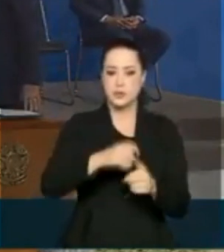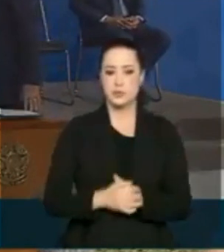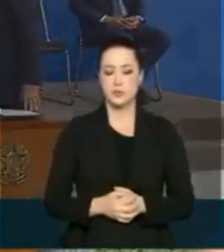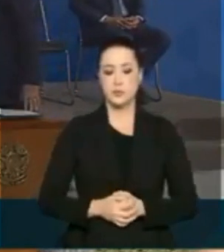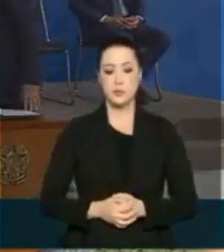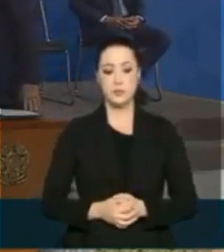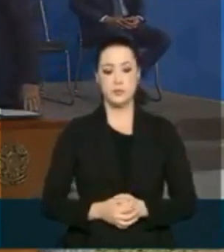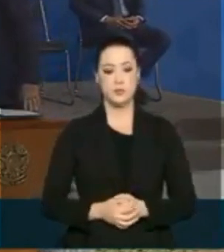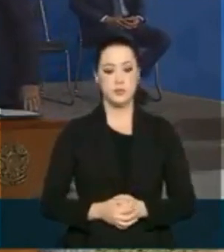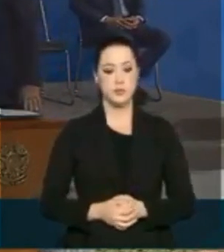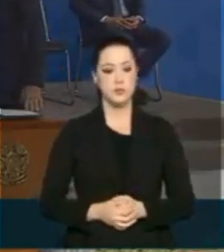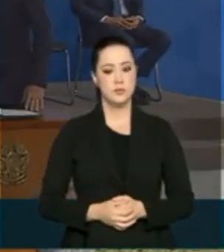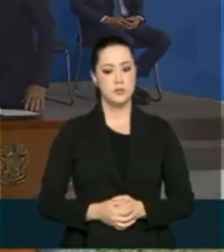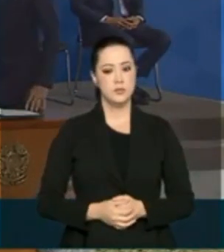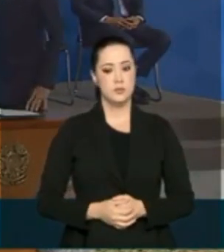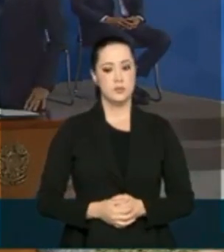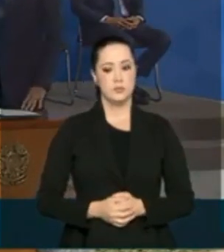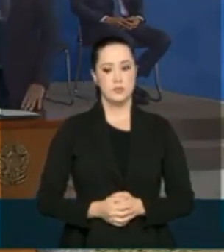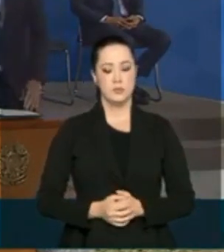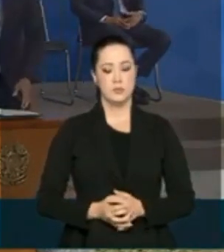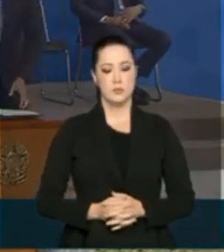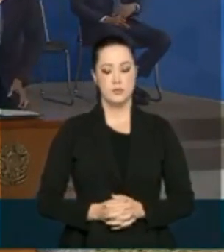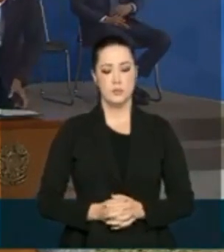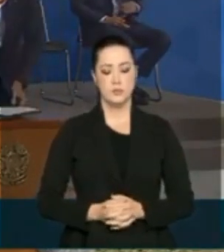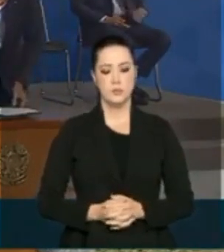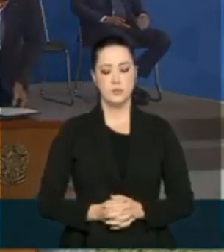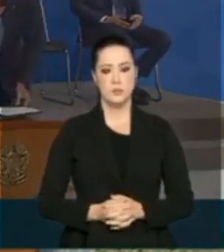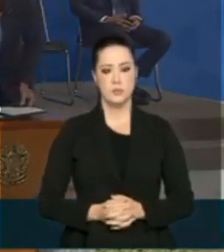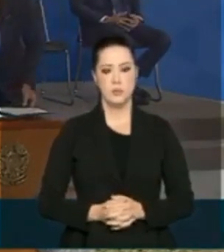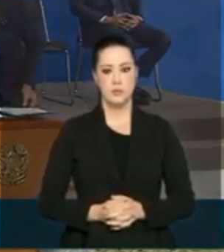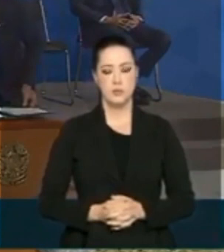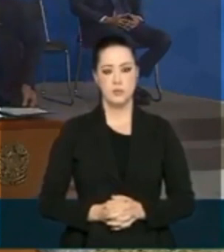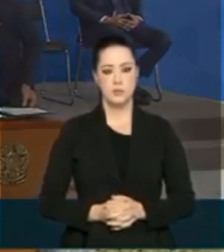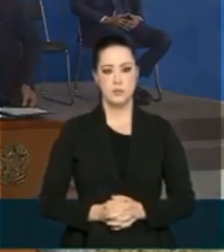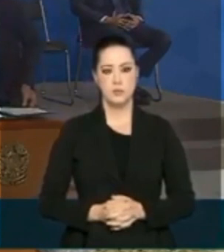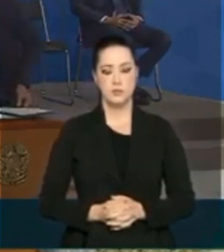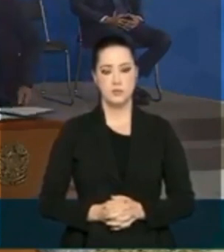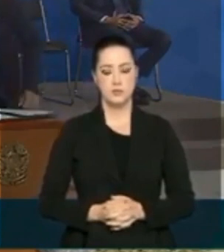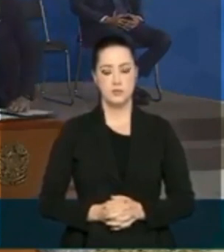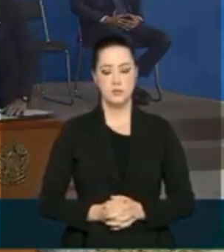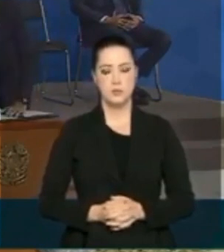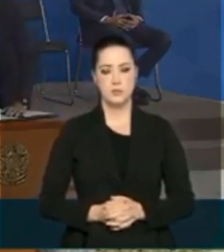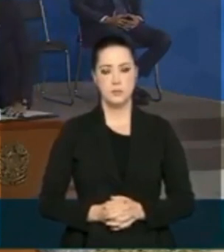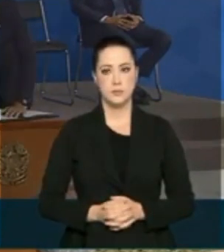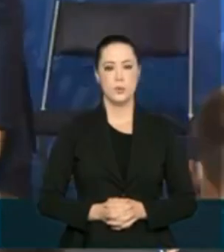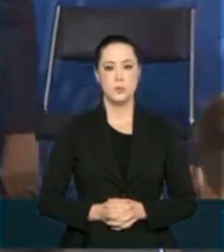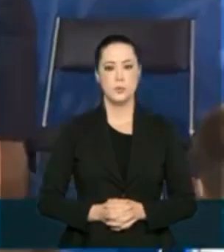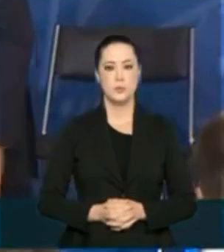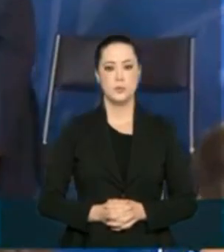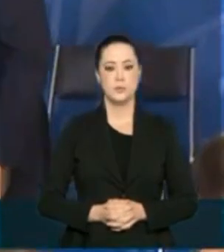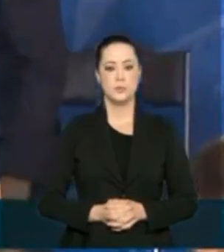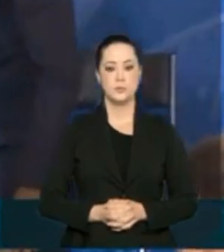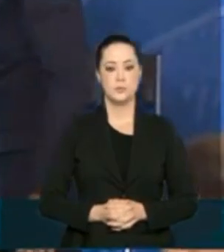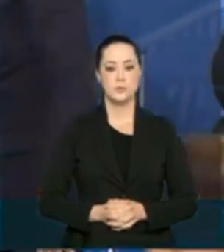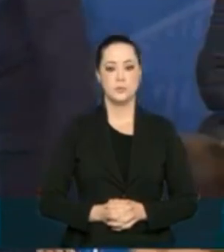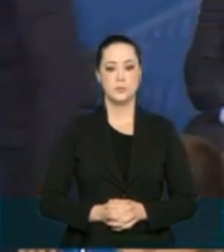O vice-presidente Hamilton Mourão informou que Jair Bolsonaro vai responder em discurso na ONU na próxima terça-feira sobre as críticas em relação